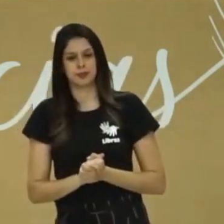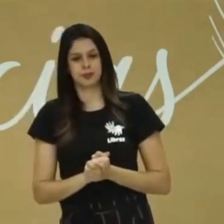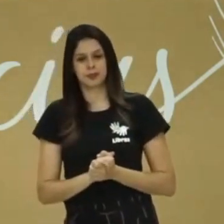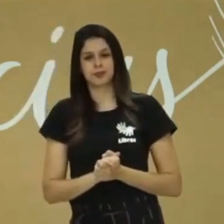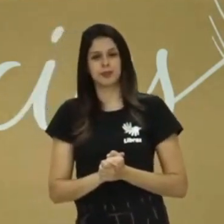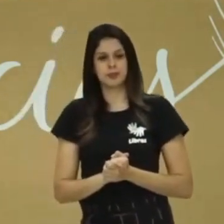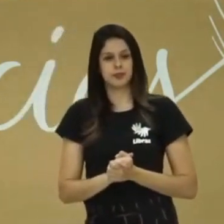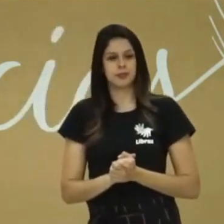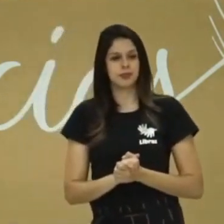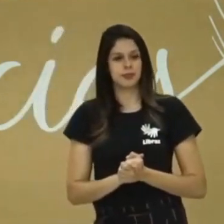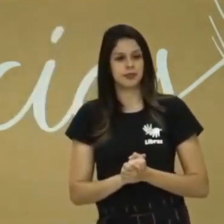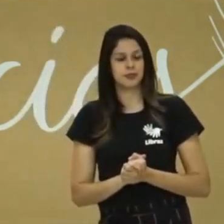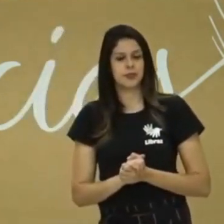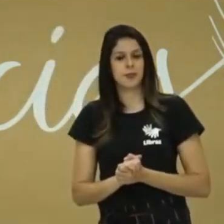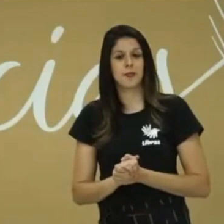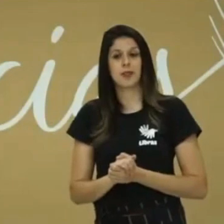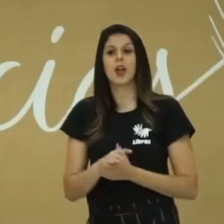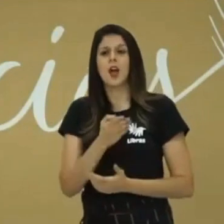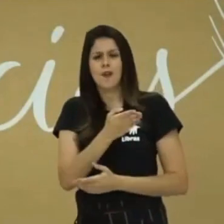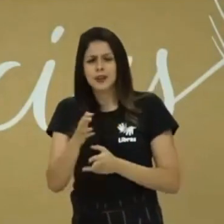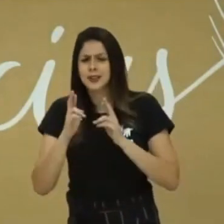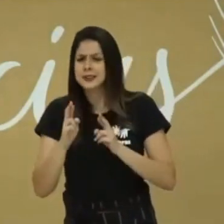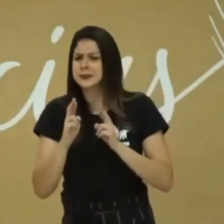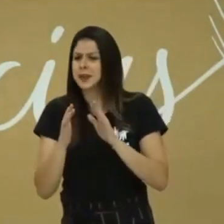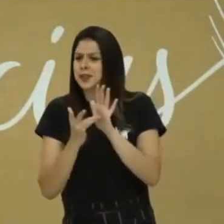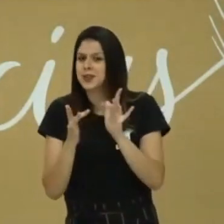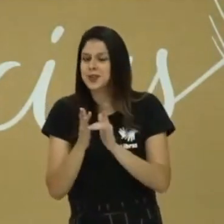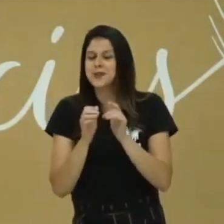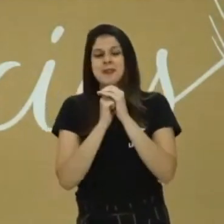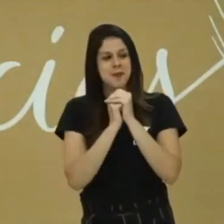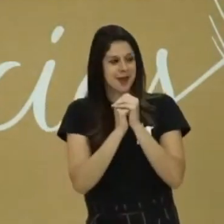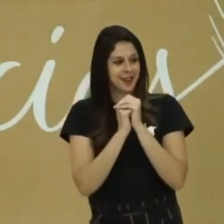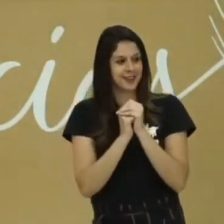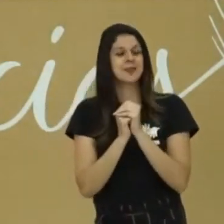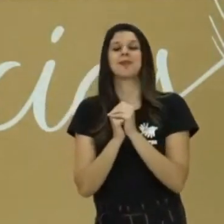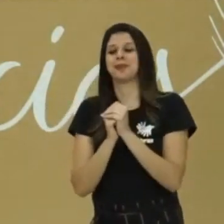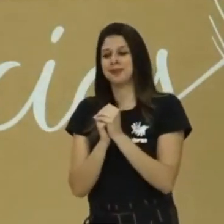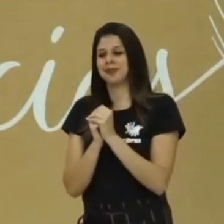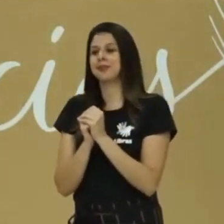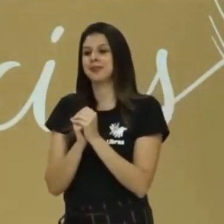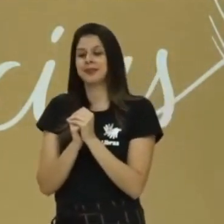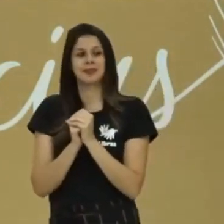esta o quanto estão aguardando a volta de Nosso Senhor Jesus Cristo amém